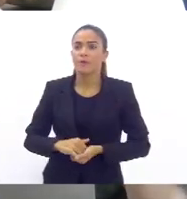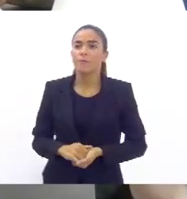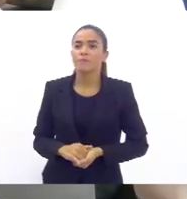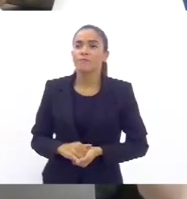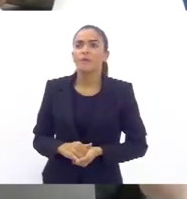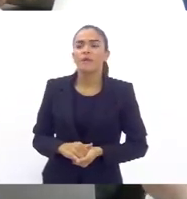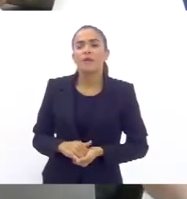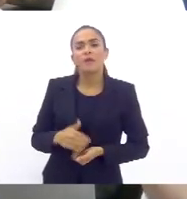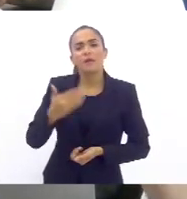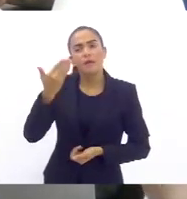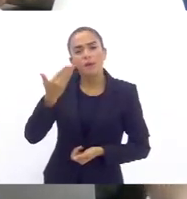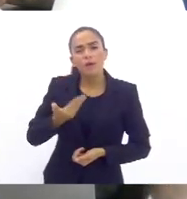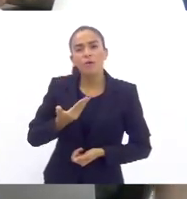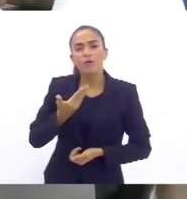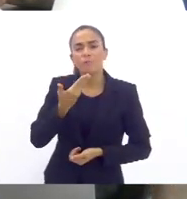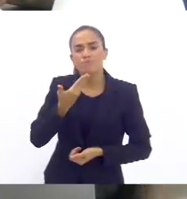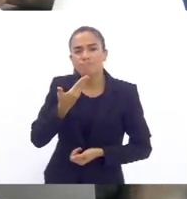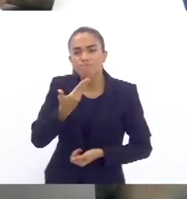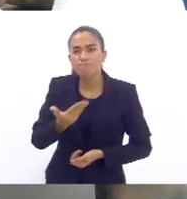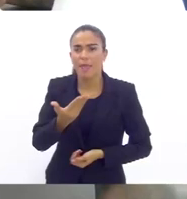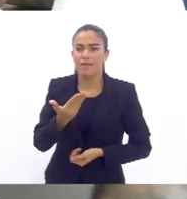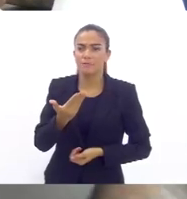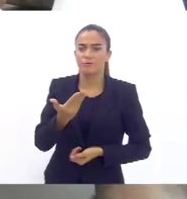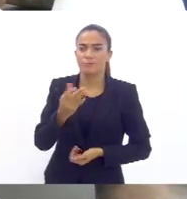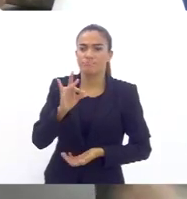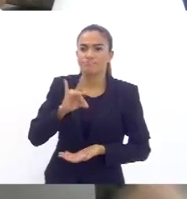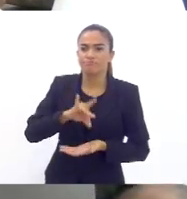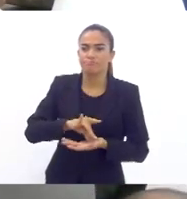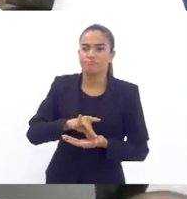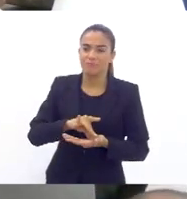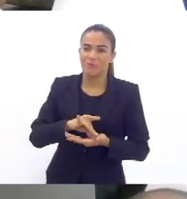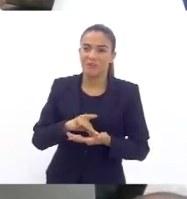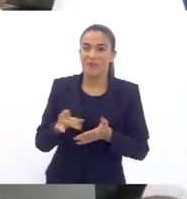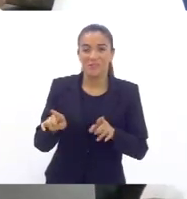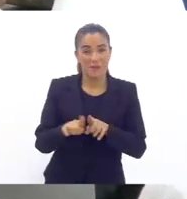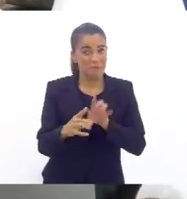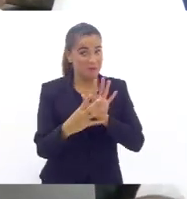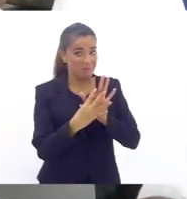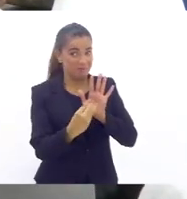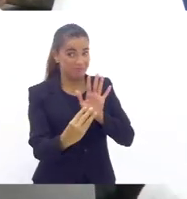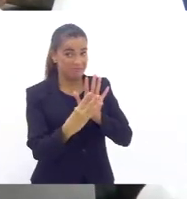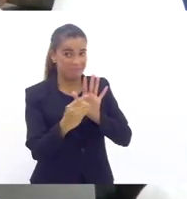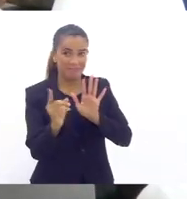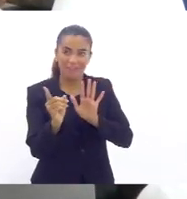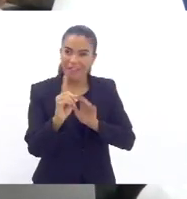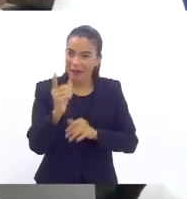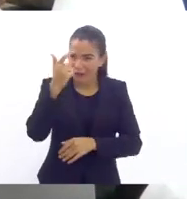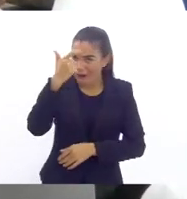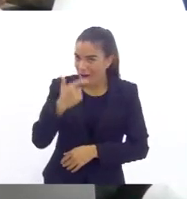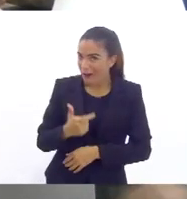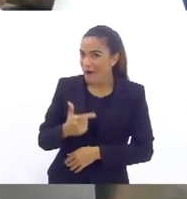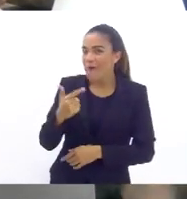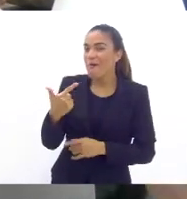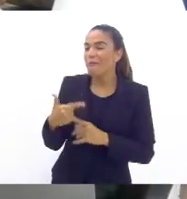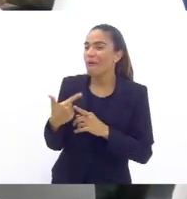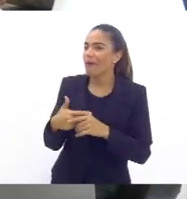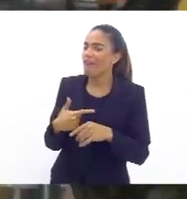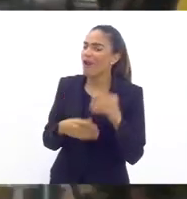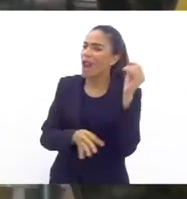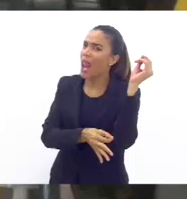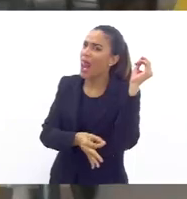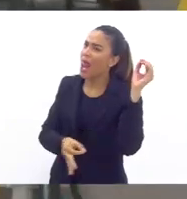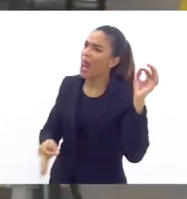eu peço eu rogo a todos os presentes que não emitem o meu exemplo de falar pelos cotovelos Porque como a gente tem pouco tempo